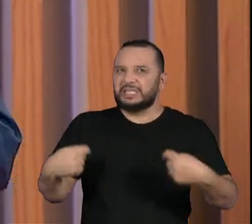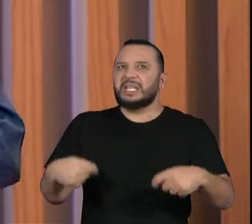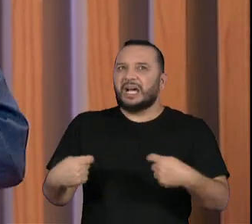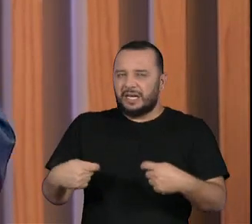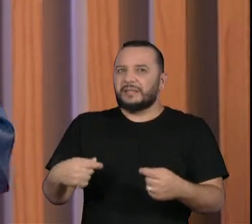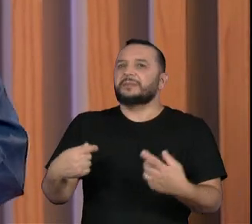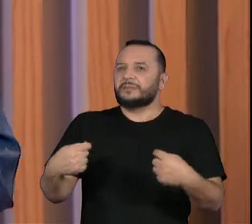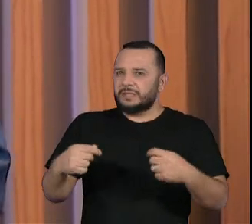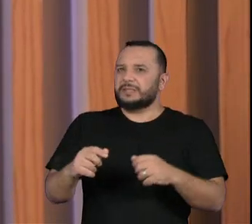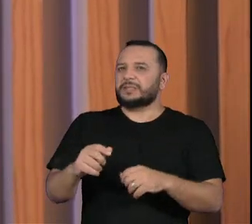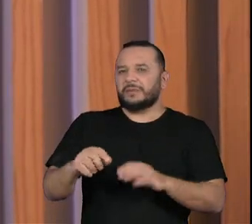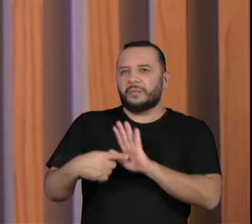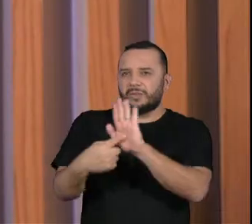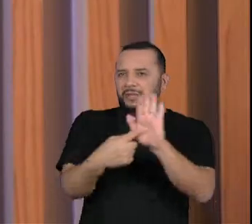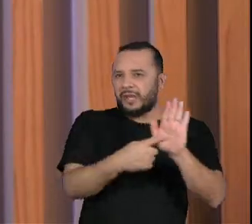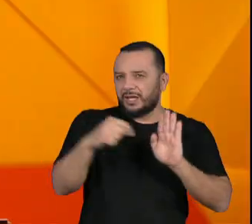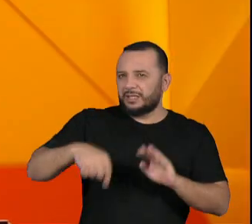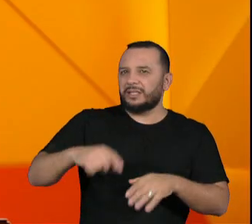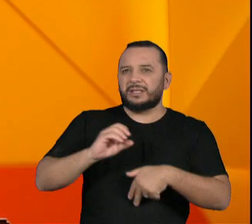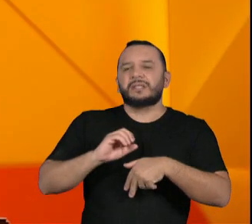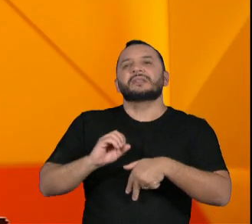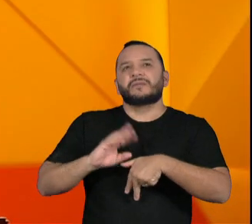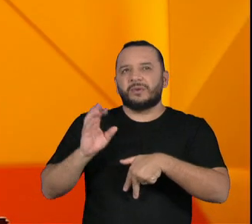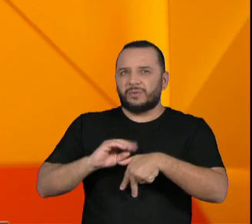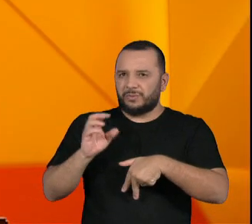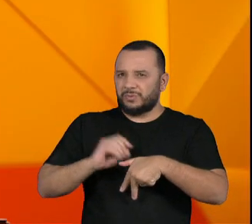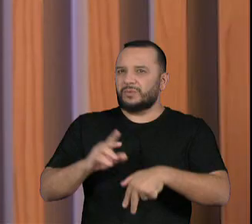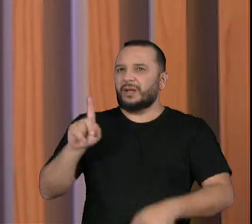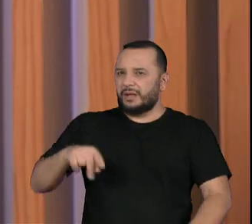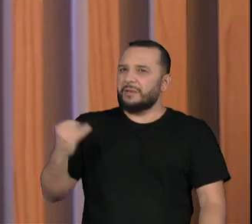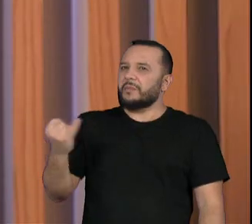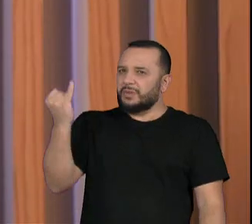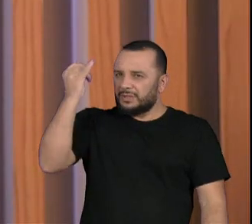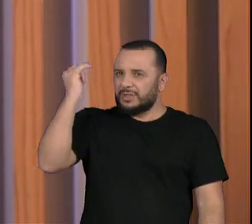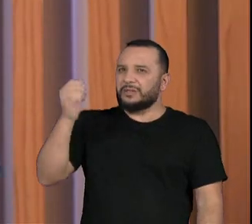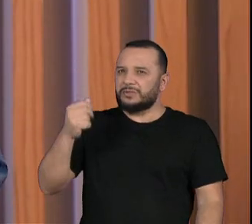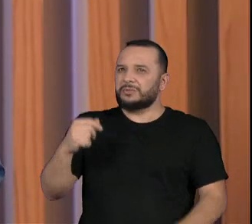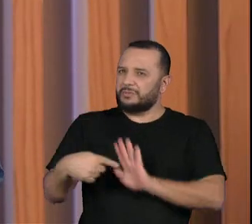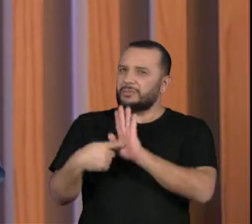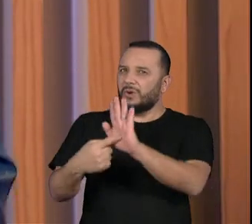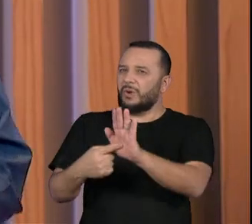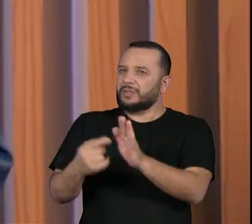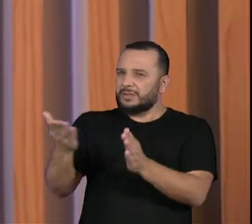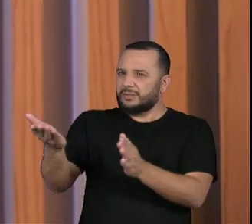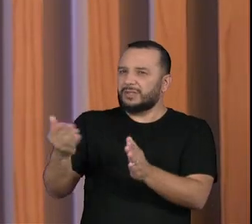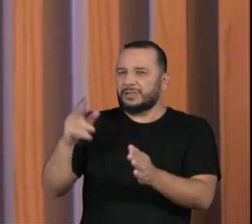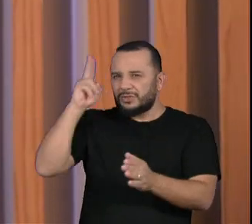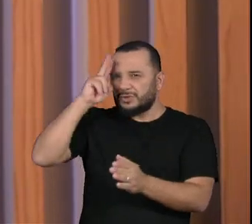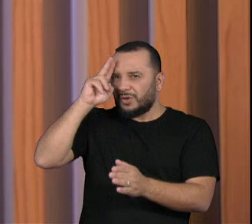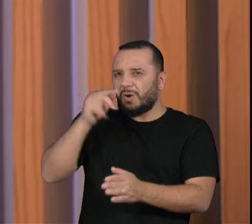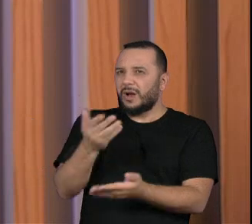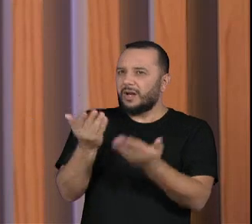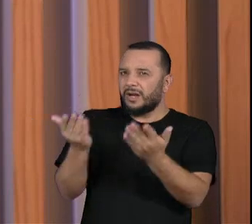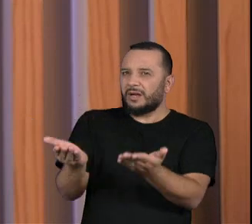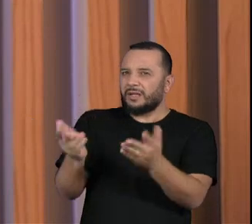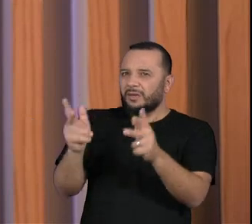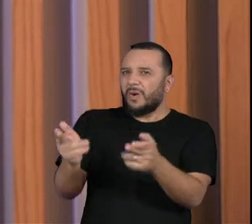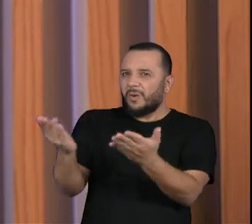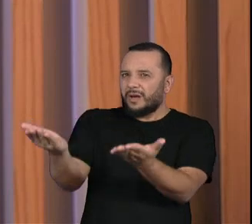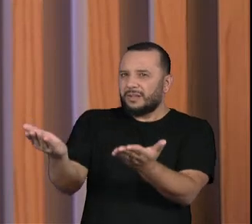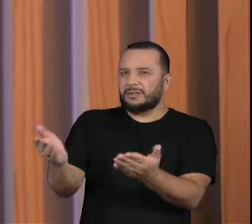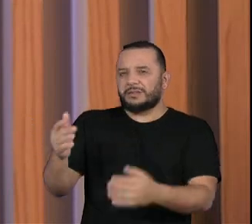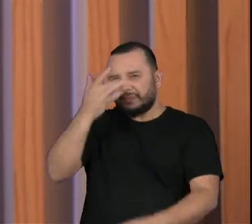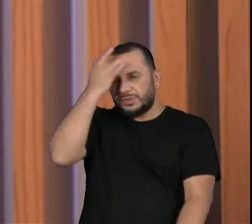fique replicando muito aqui na TV Cultura. É essencial que a gente, de fato, traga narrativas como essas para a conscientização das